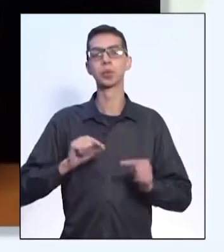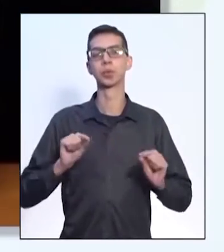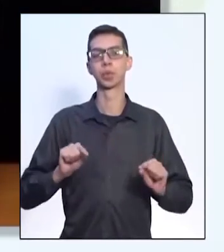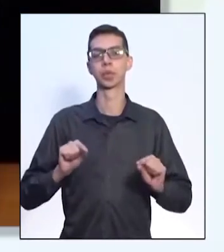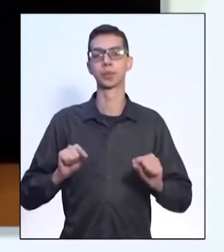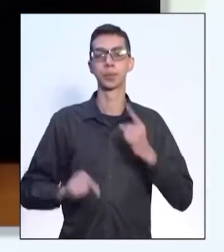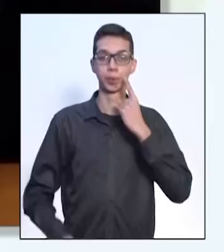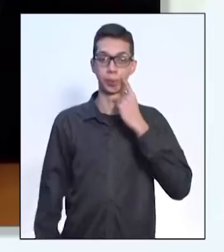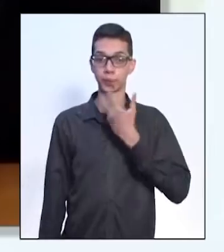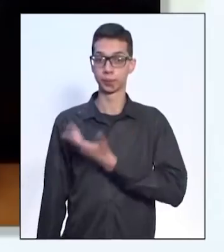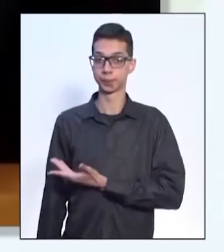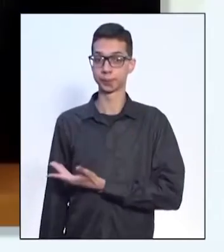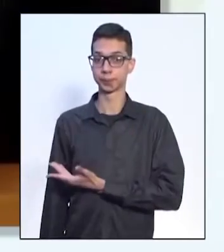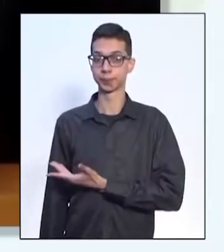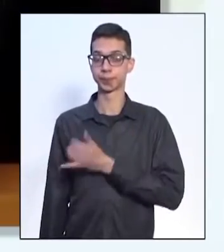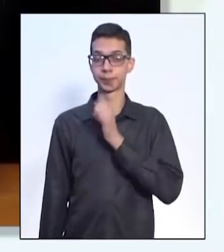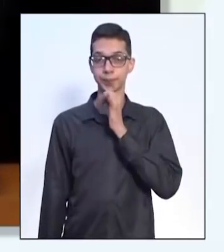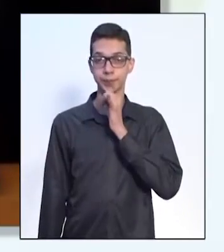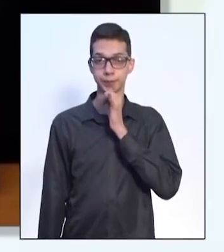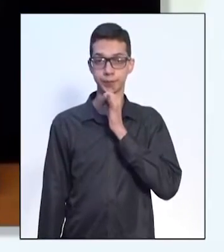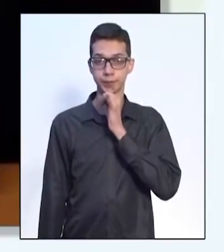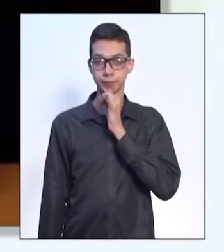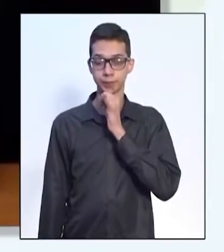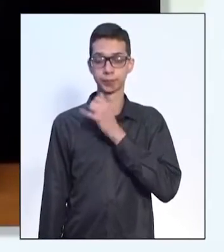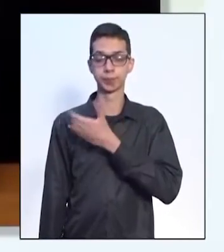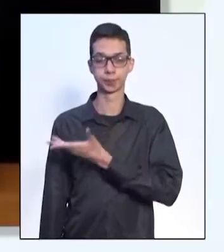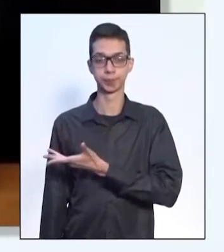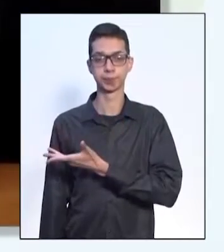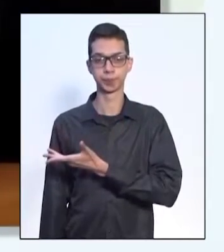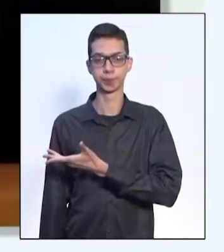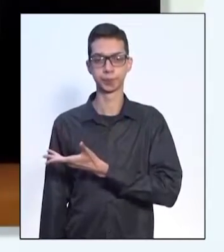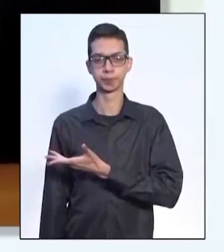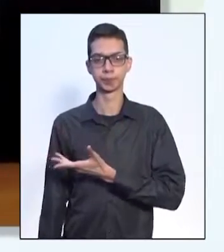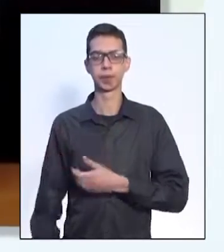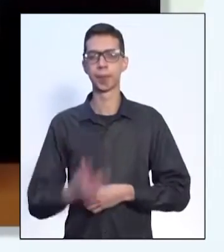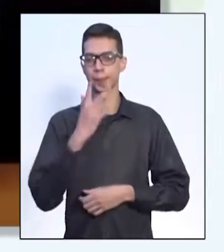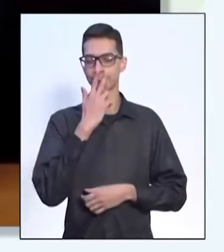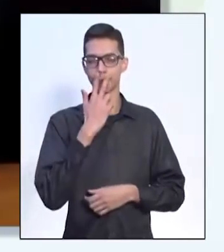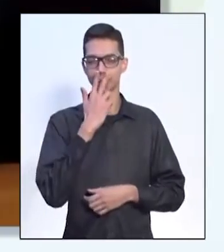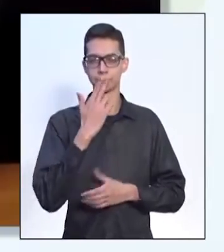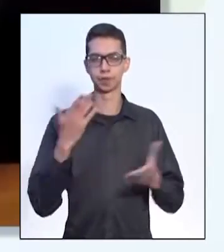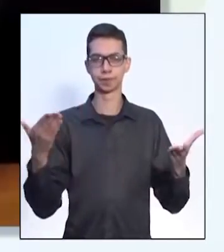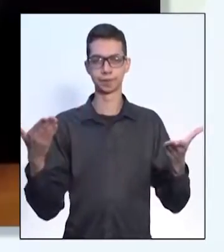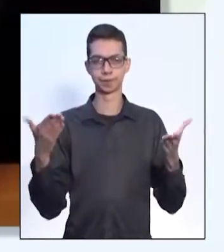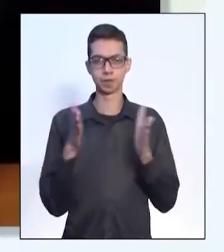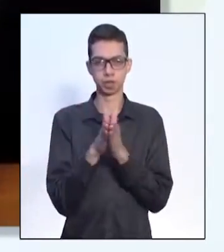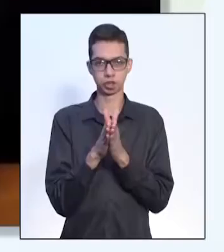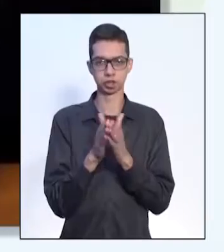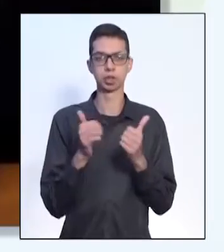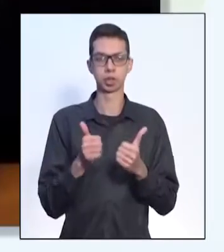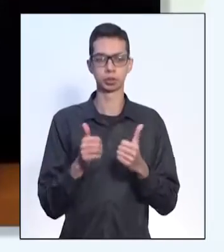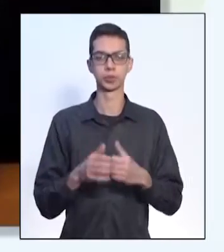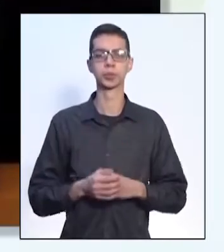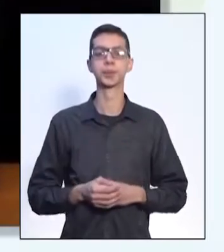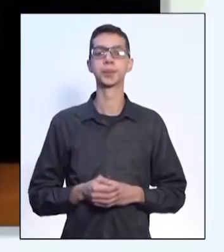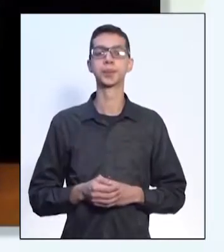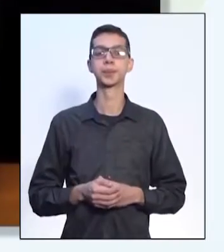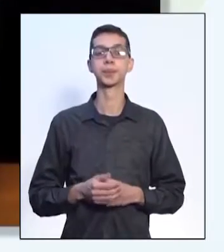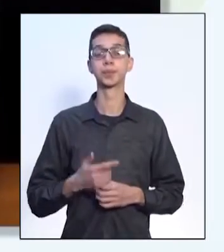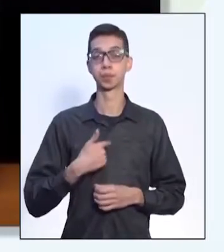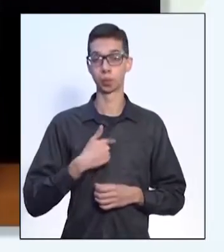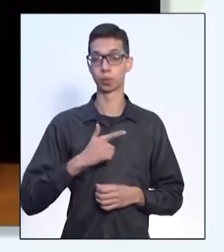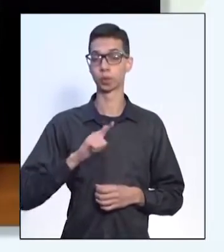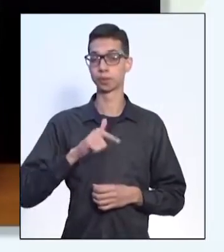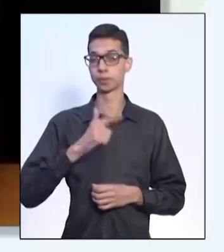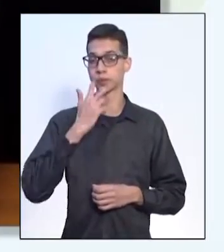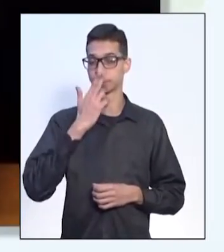só. Aqui é fechada a minha janela hackeada. Então, eu vou escrever aqui mais tarde um convite